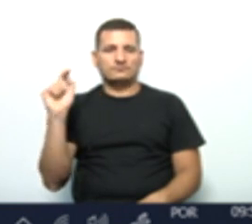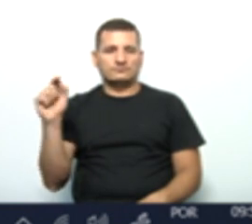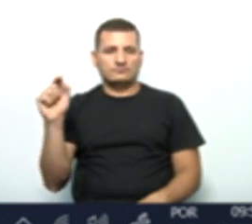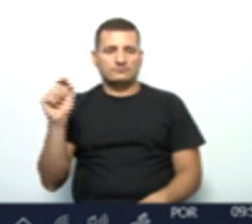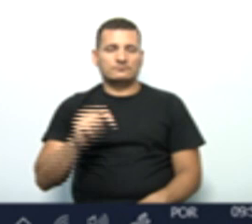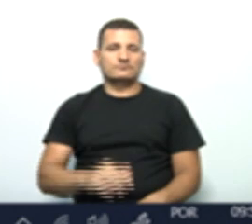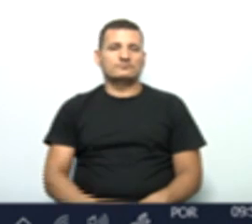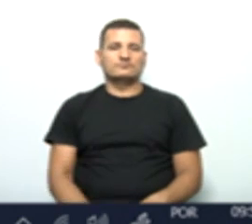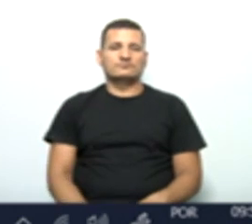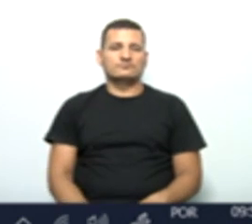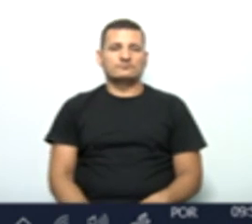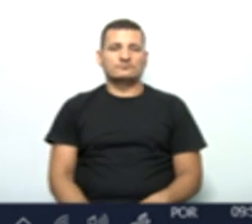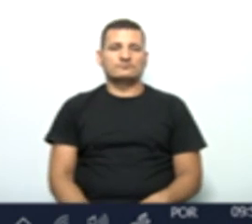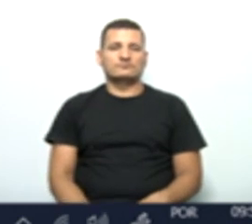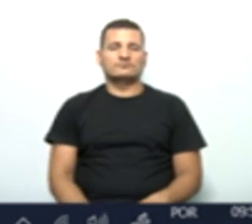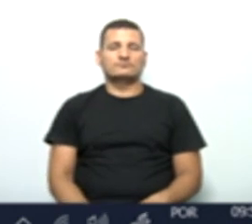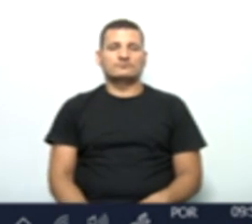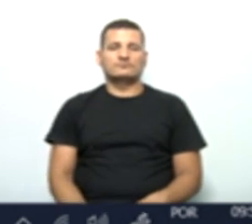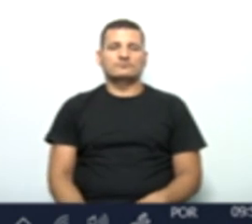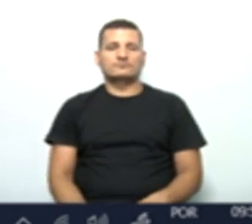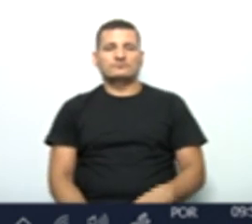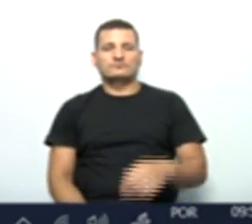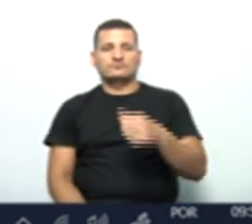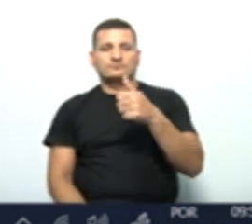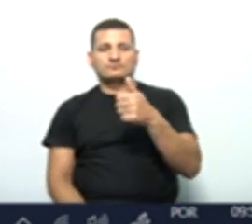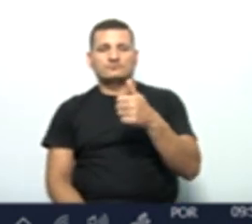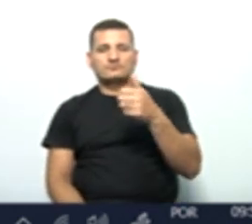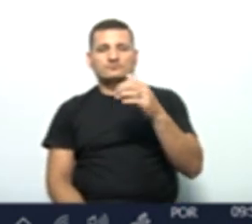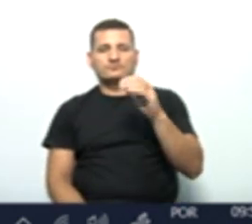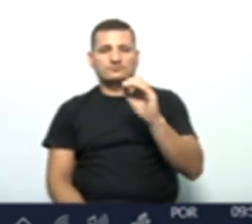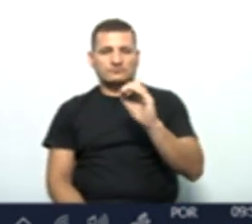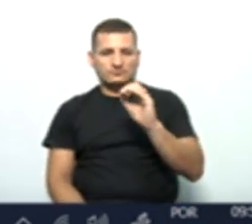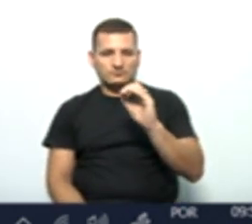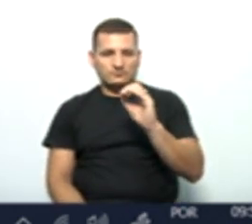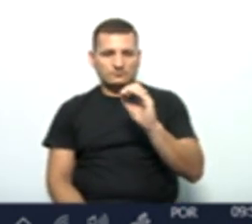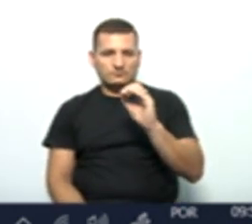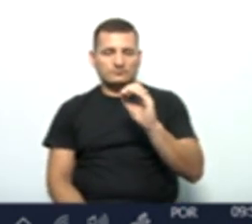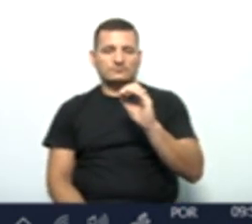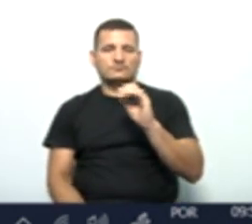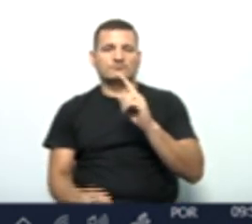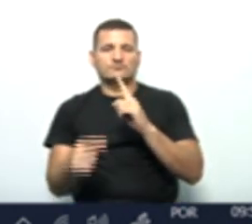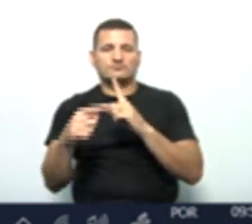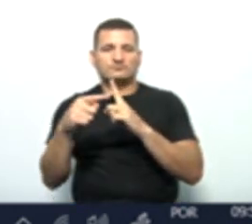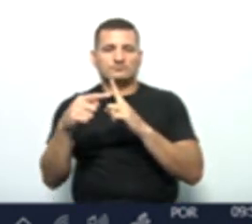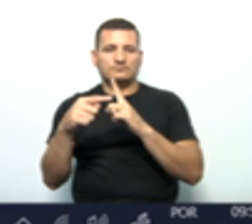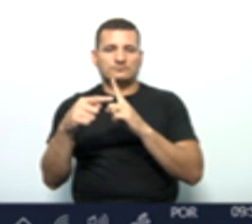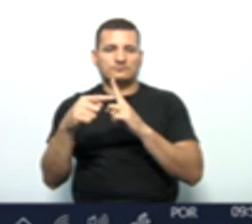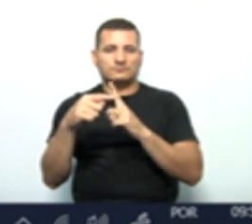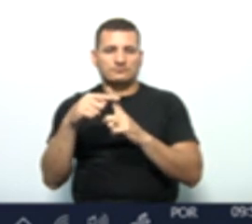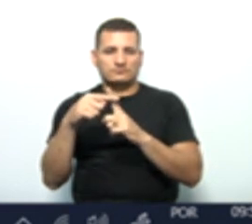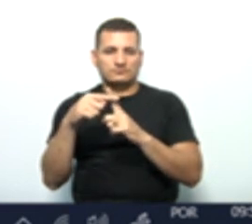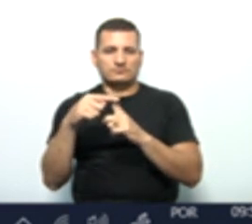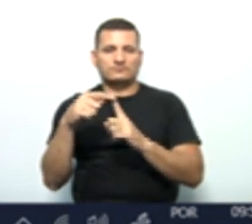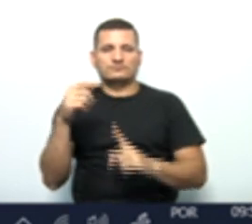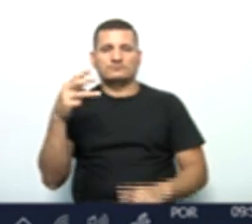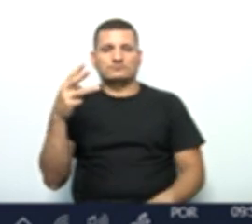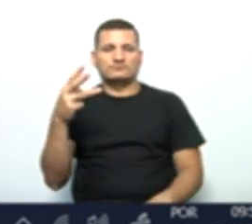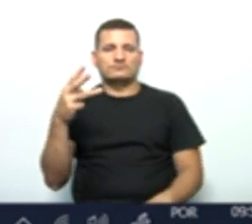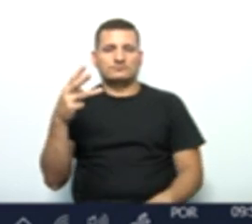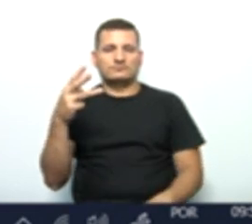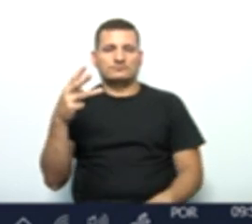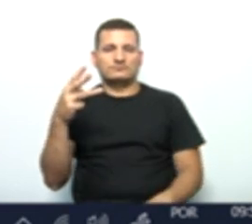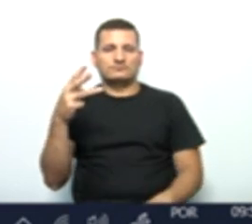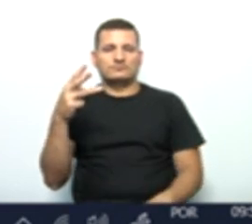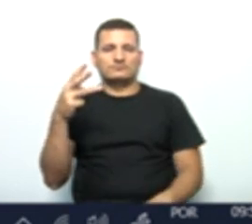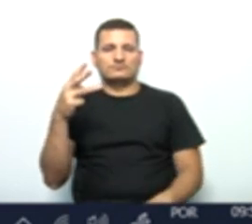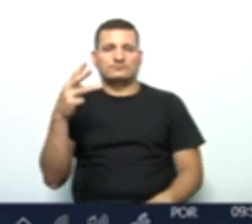aqui. Aí ele fez a soma, ele pegou a posição 1, né, o 20, mais a posição 2, 50, ele